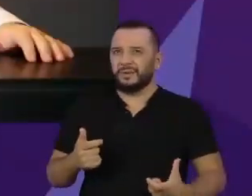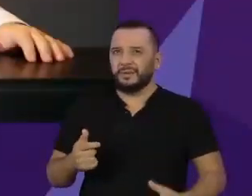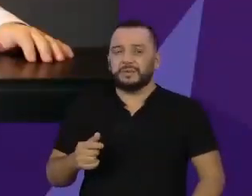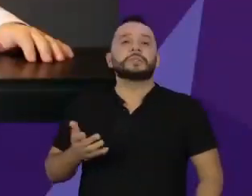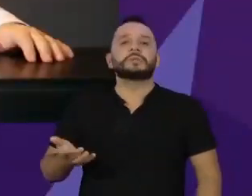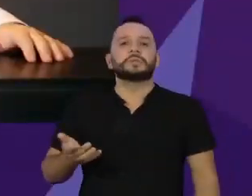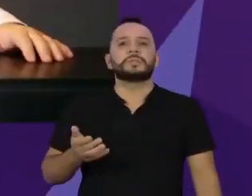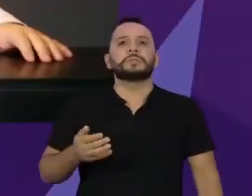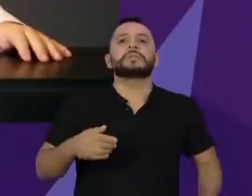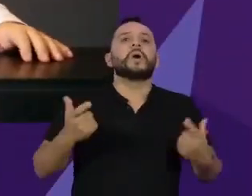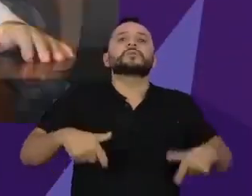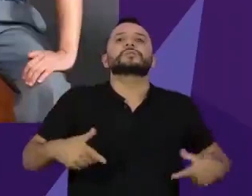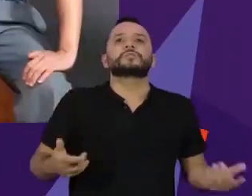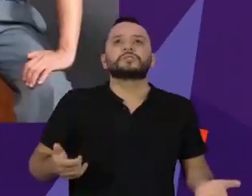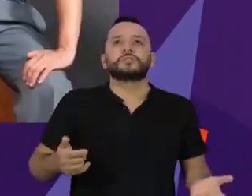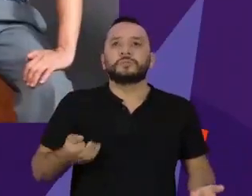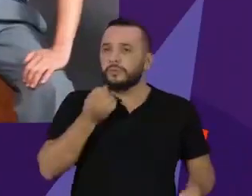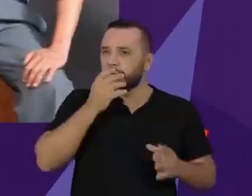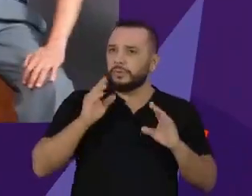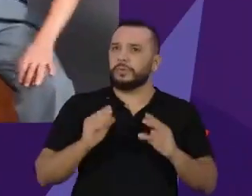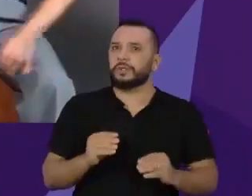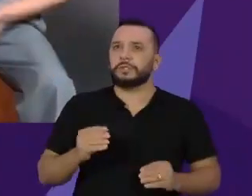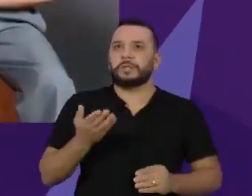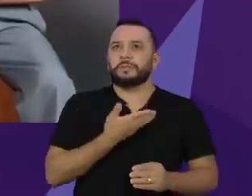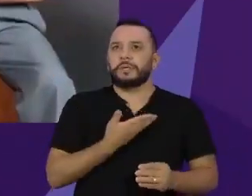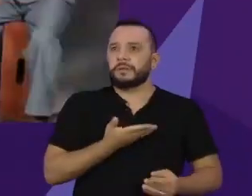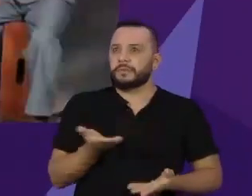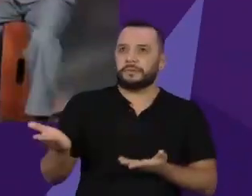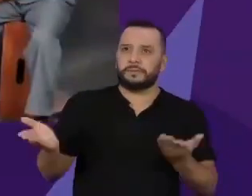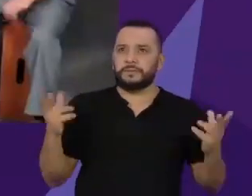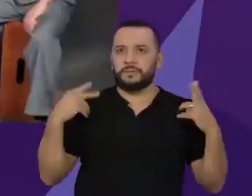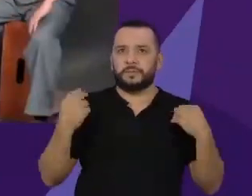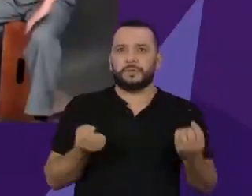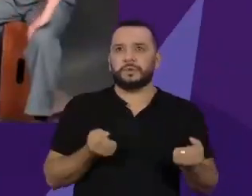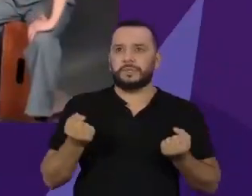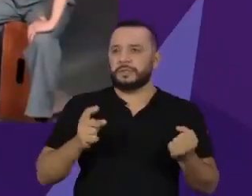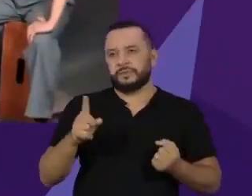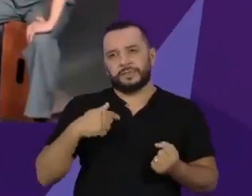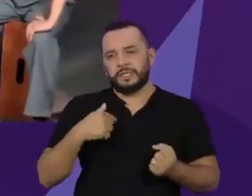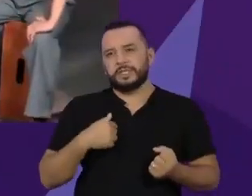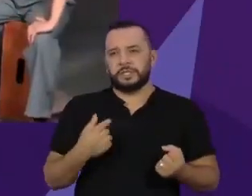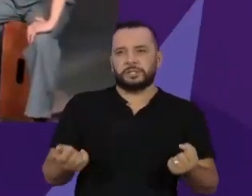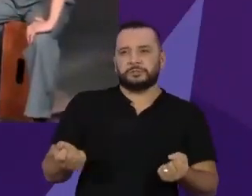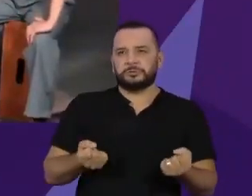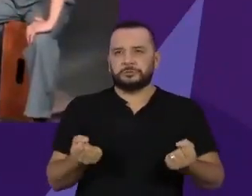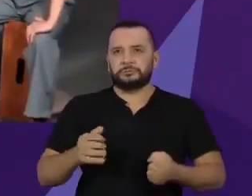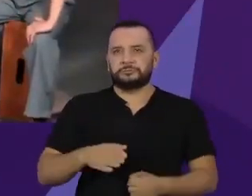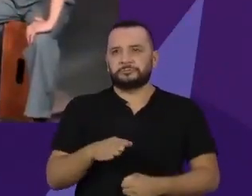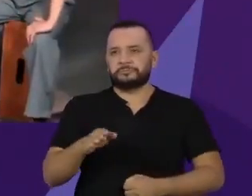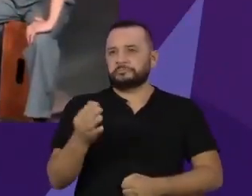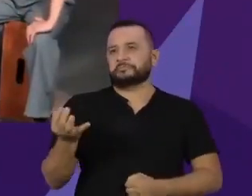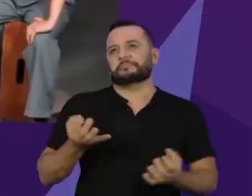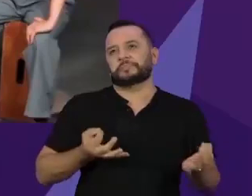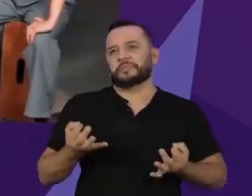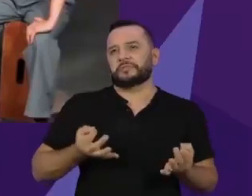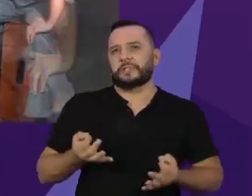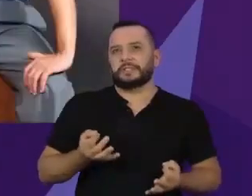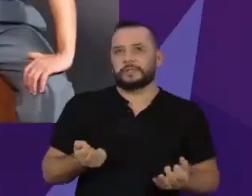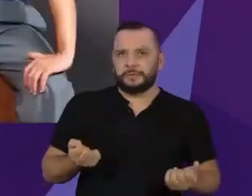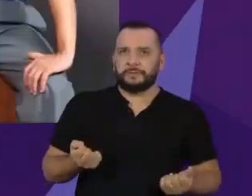Bruninho seu boa noite boa noite companheiros motorista motorista não piloto porque é conhece trabalho de vocês sendo a